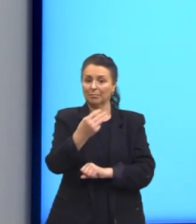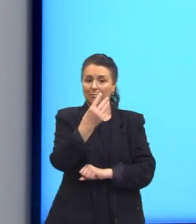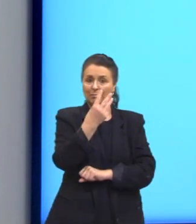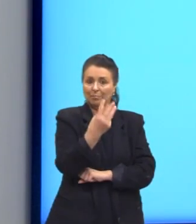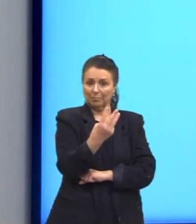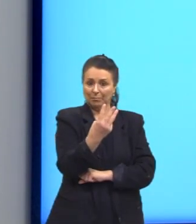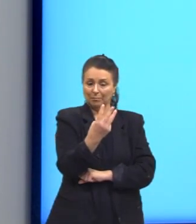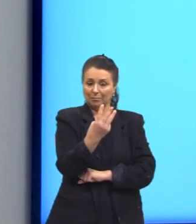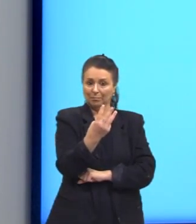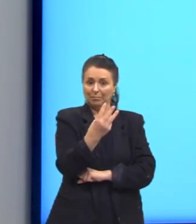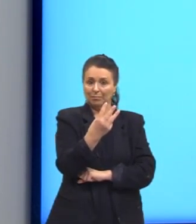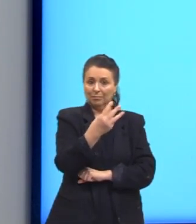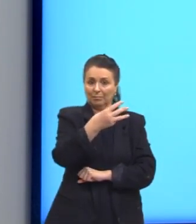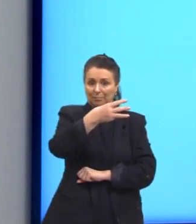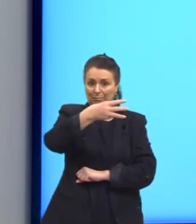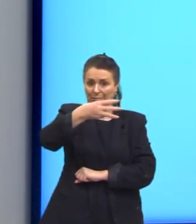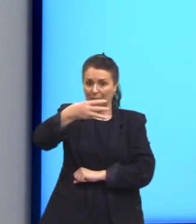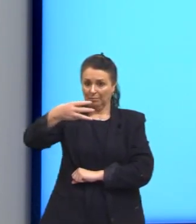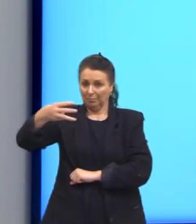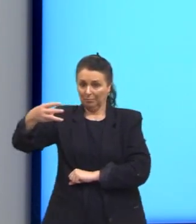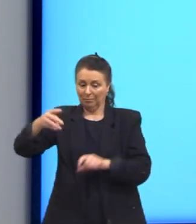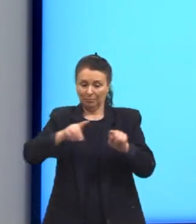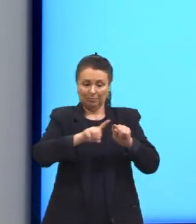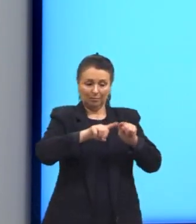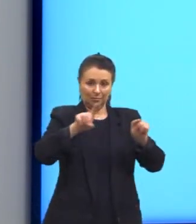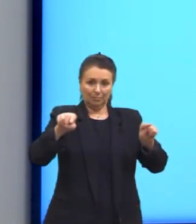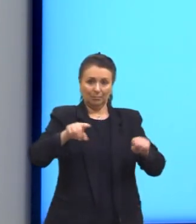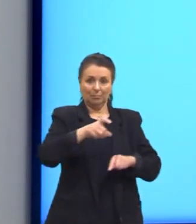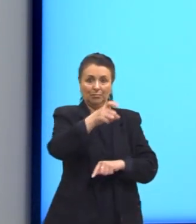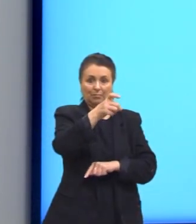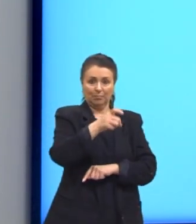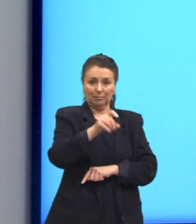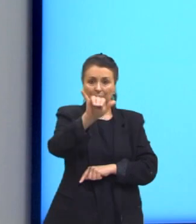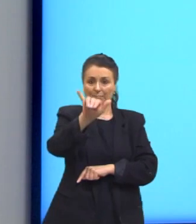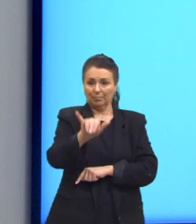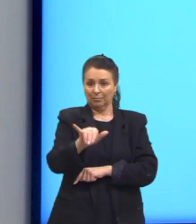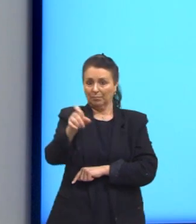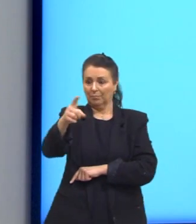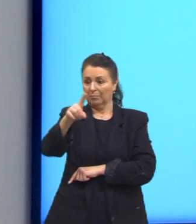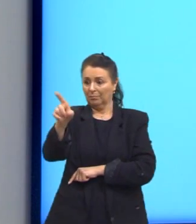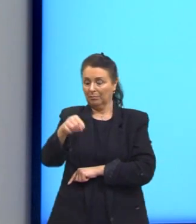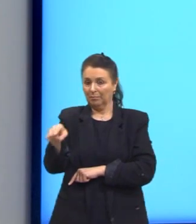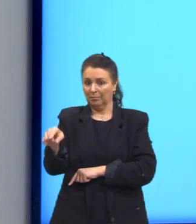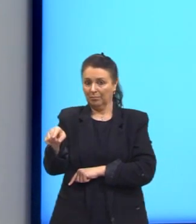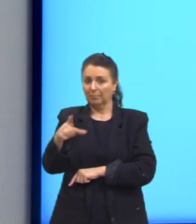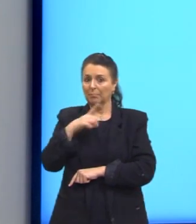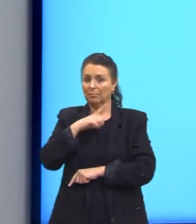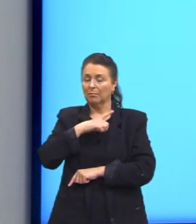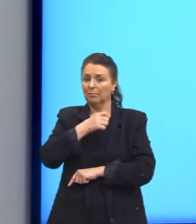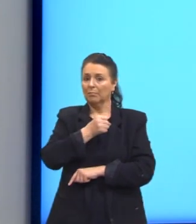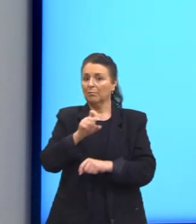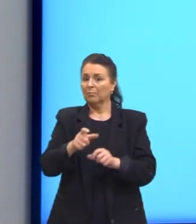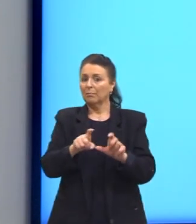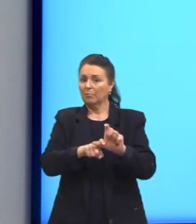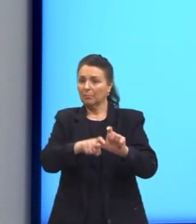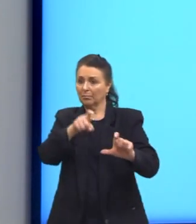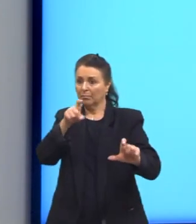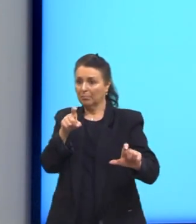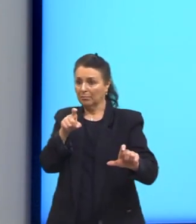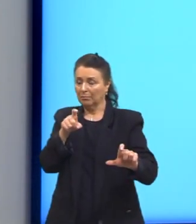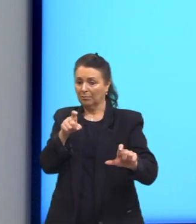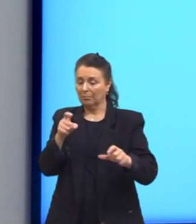linhas e três variáveis, x, y e z. E o termo independente lá no final, né, depois da